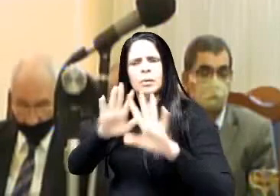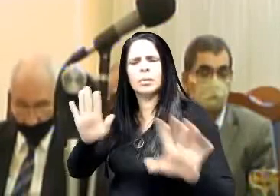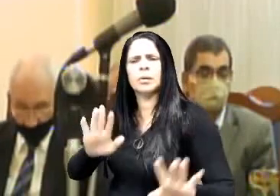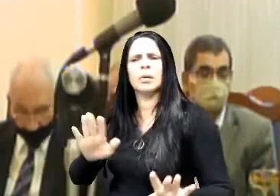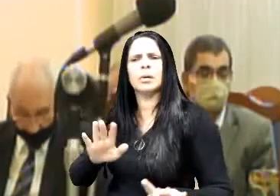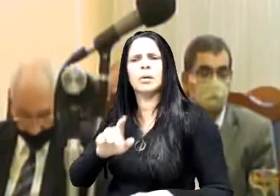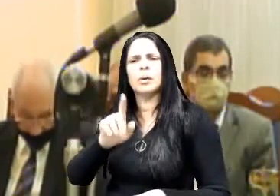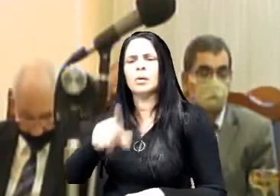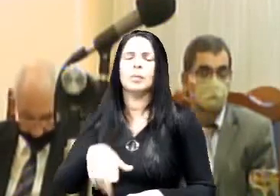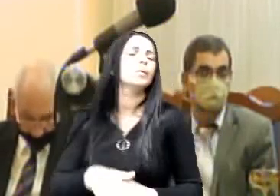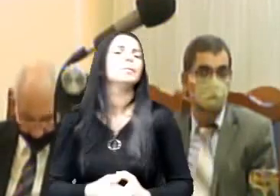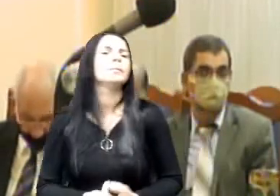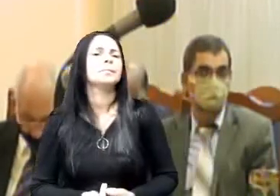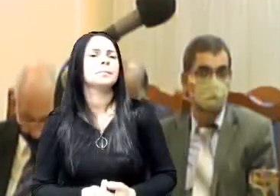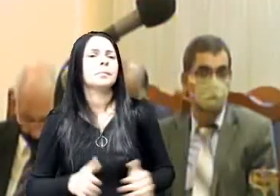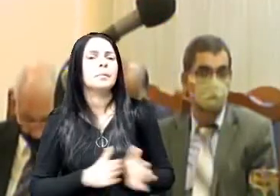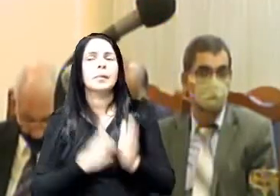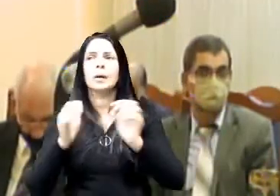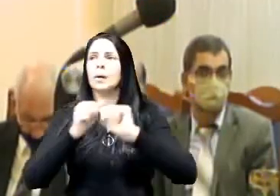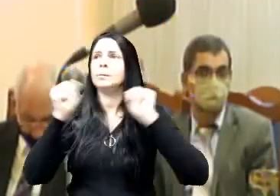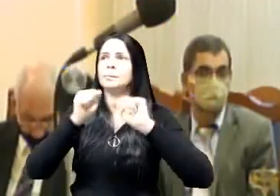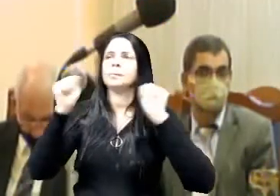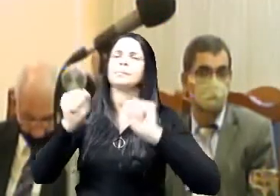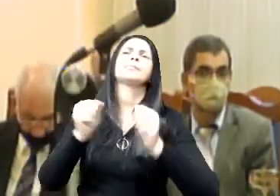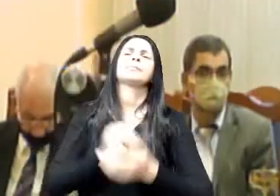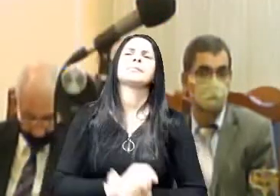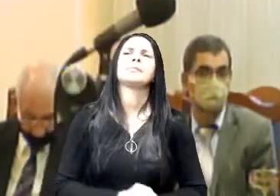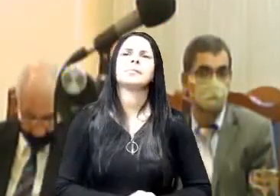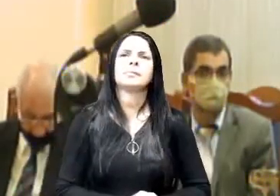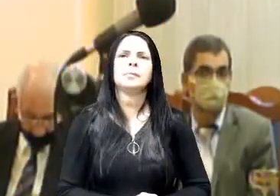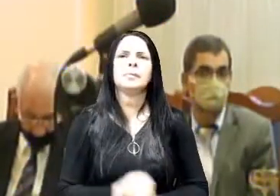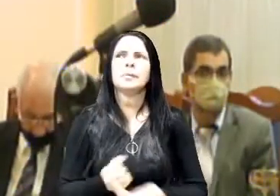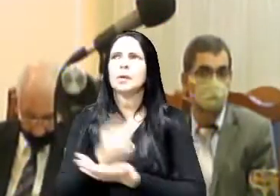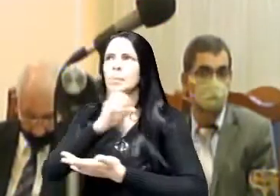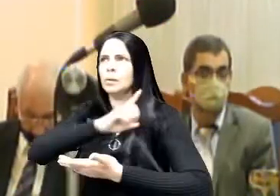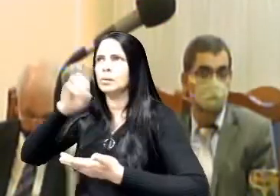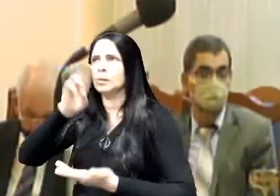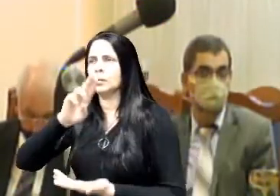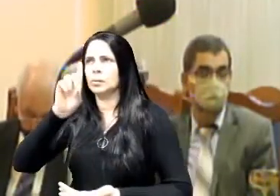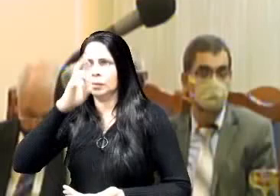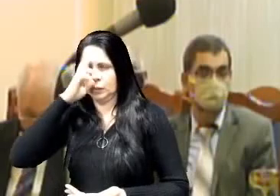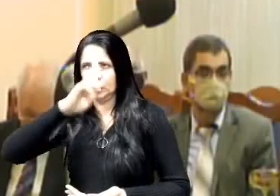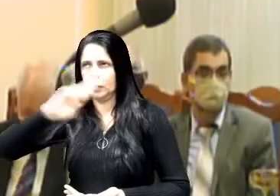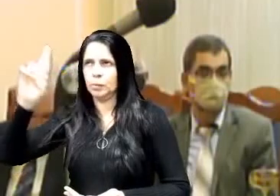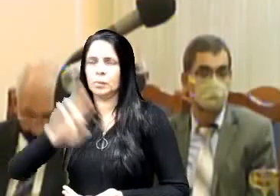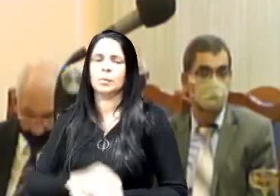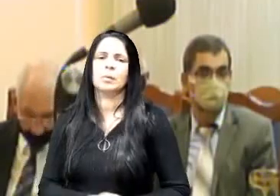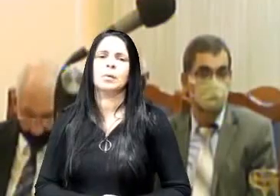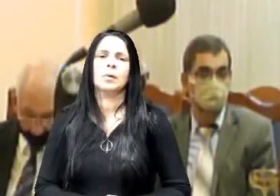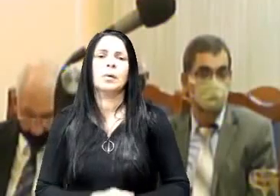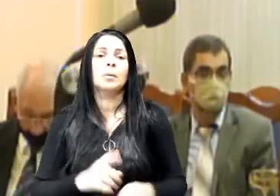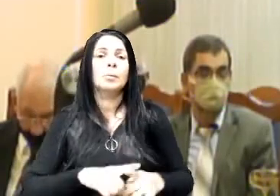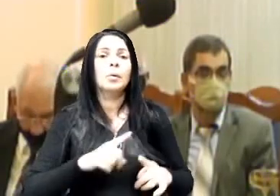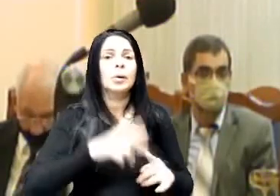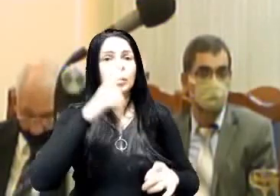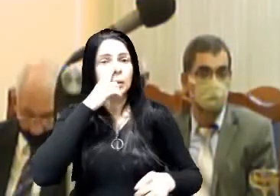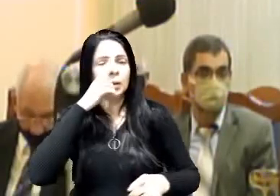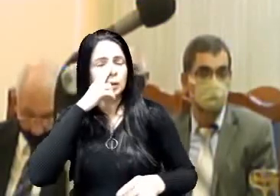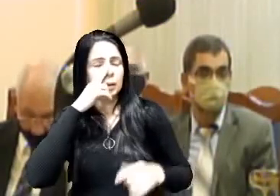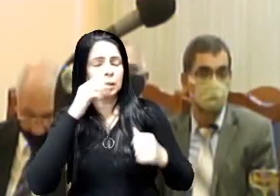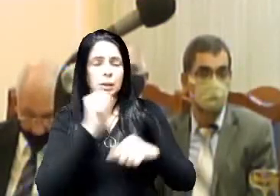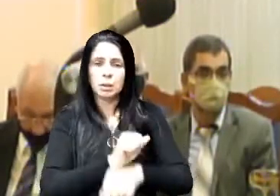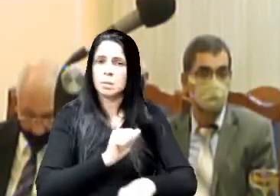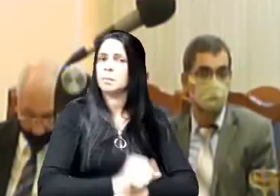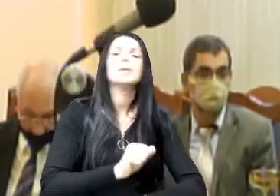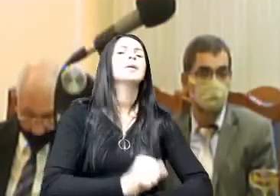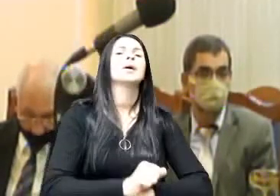Aleluia. Glória seja dada ao nome do Senhor. O crente até mesmo tem que esperar essas provações. Glória a Deus.